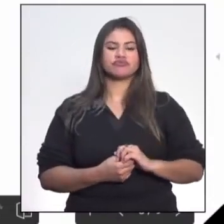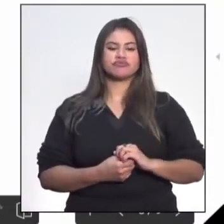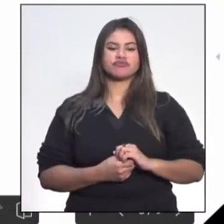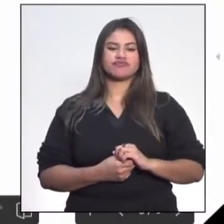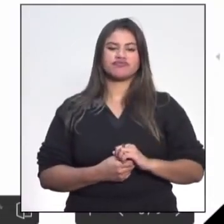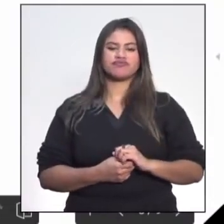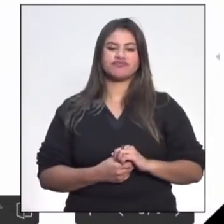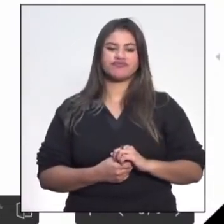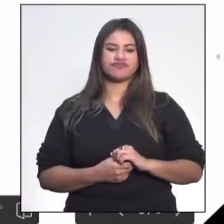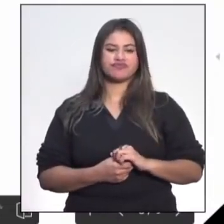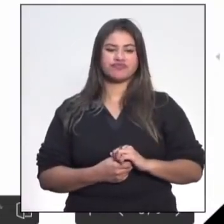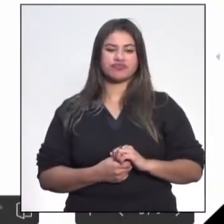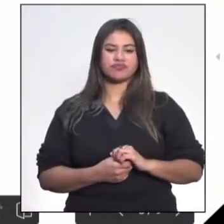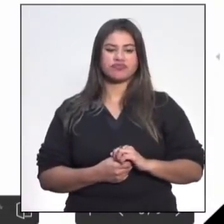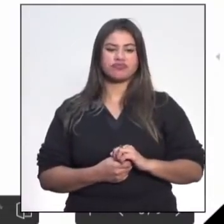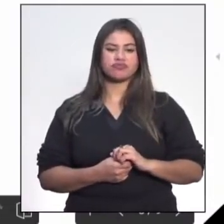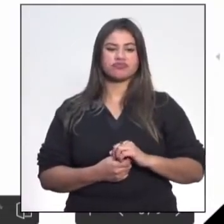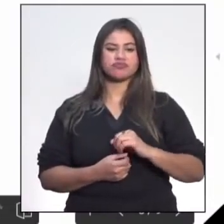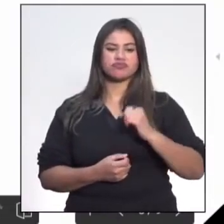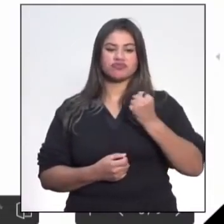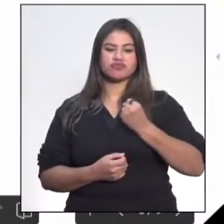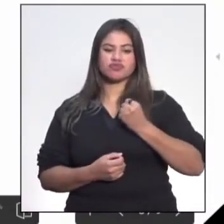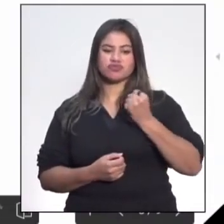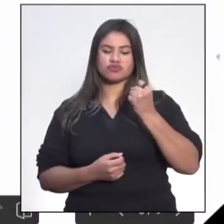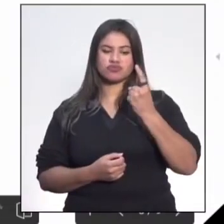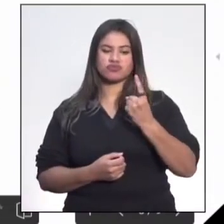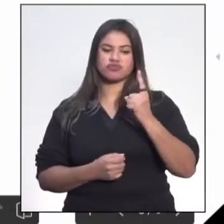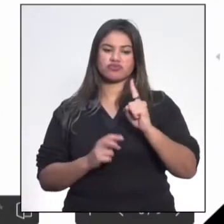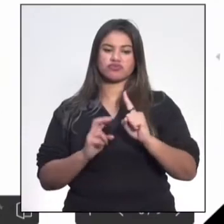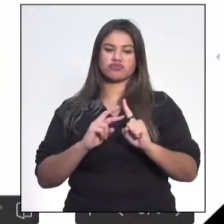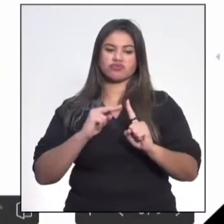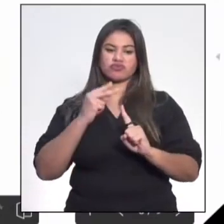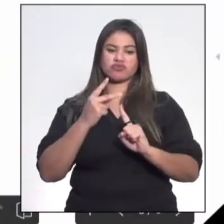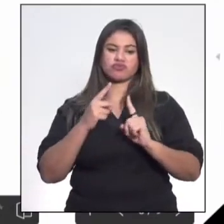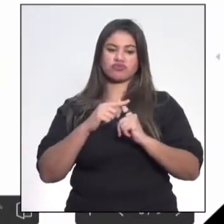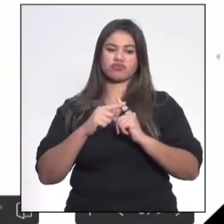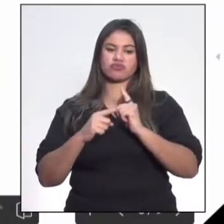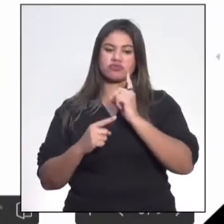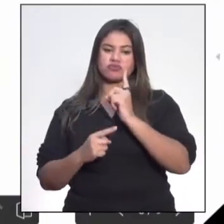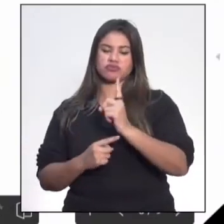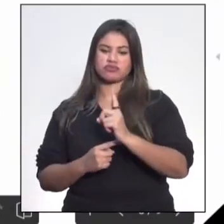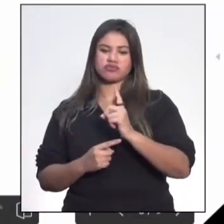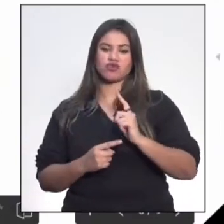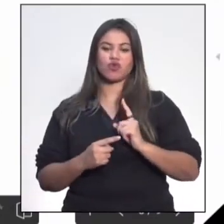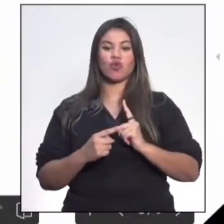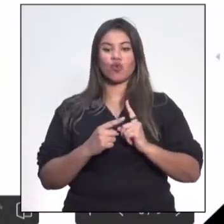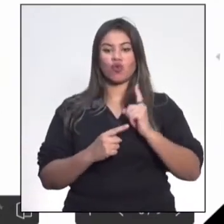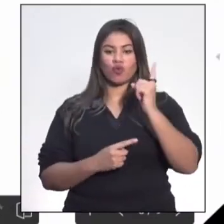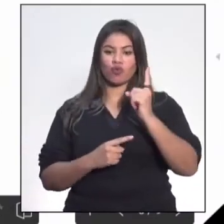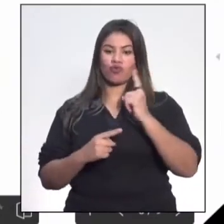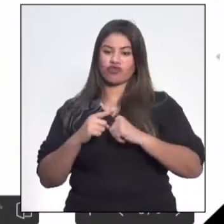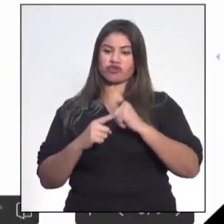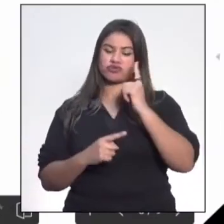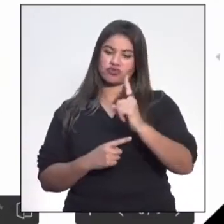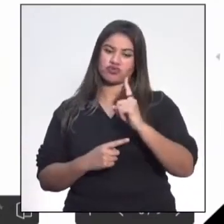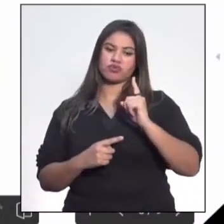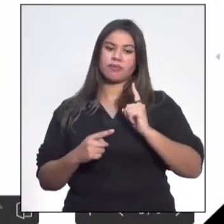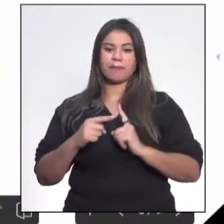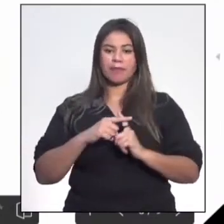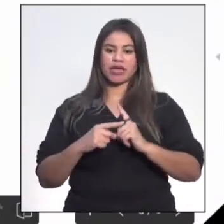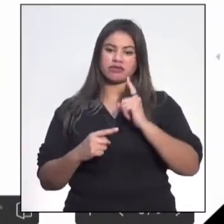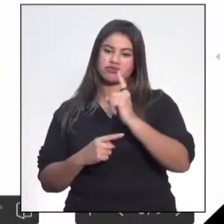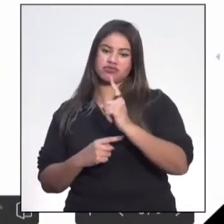1. Substituindo o número 1 agora. 1 ao quadrado mais 1. 1 vezes 1, 1. Mais